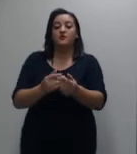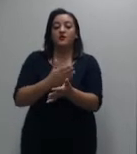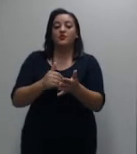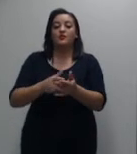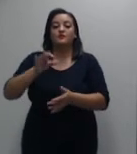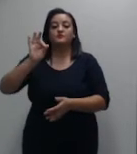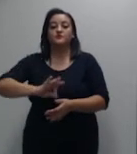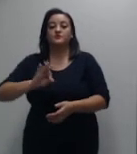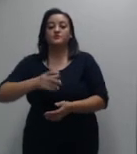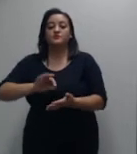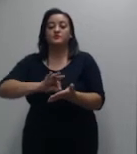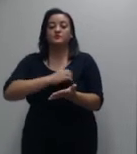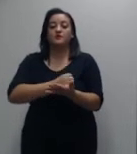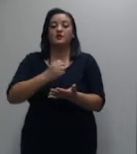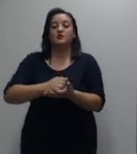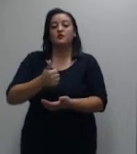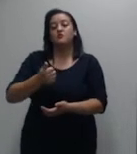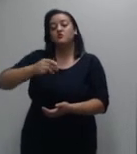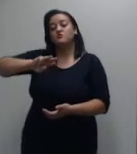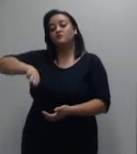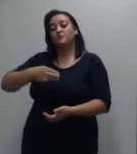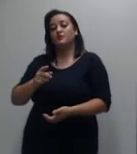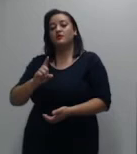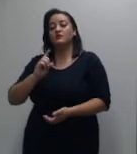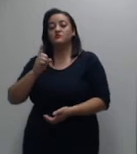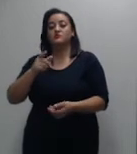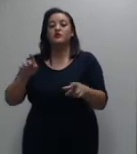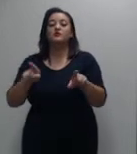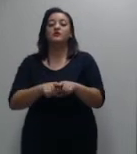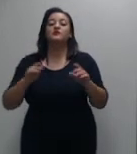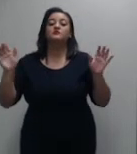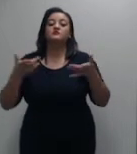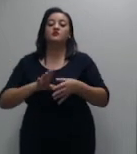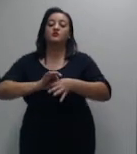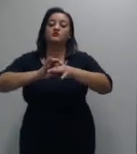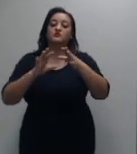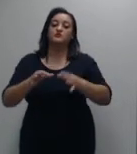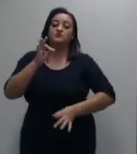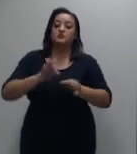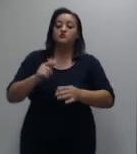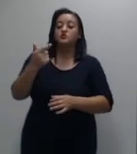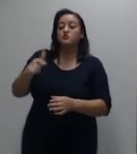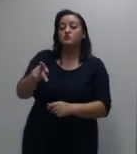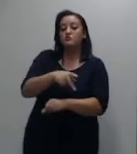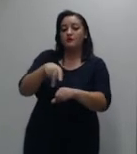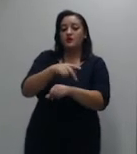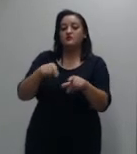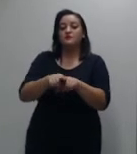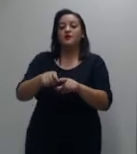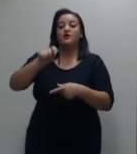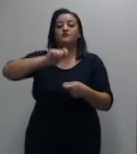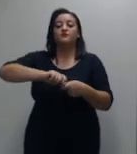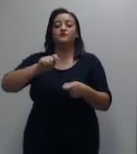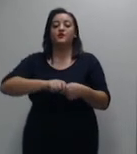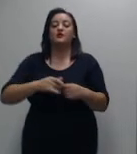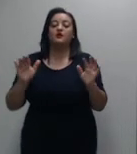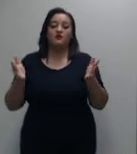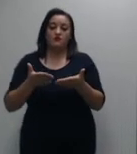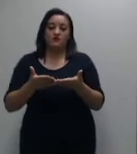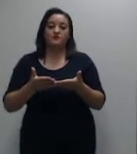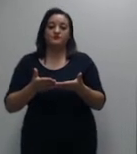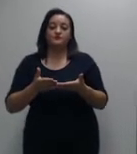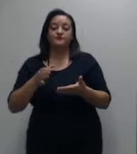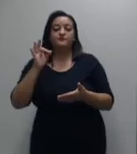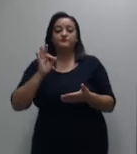de assinatura um milhão de dólar já foi autorizada pelo juízo estrangeiro bastante tem realizado pela parte ora requerente o que